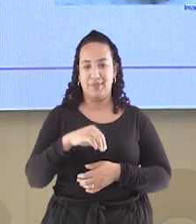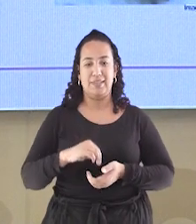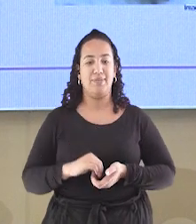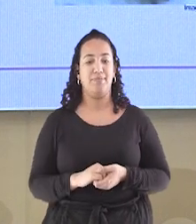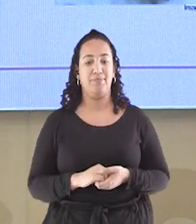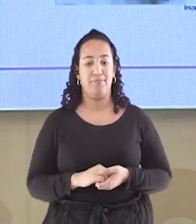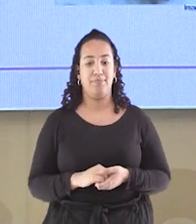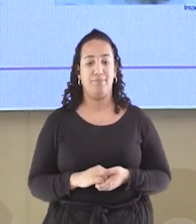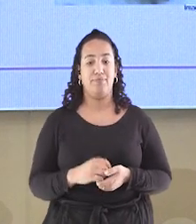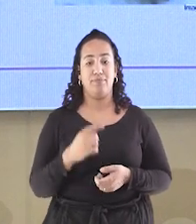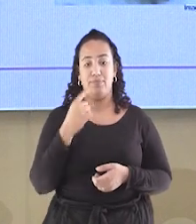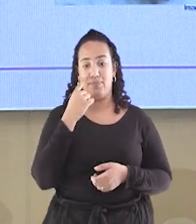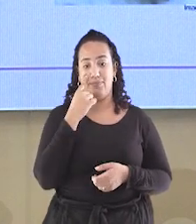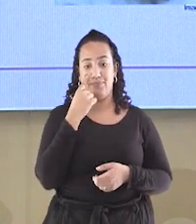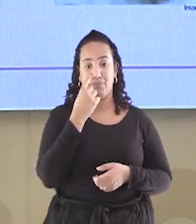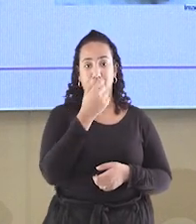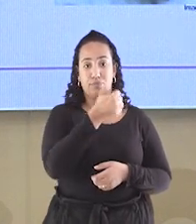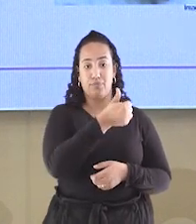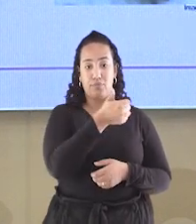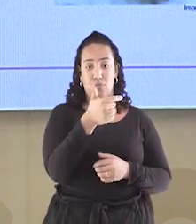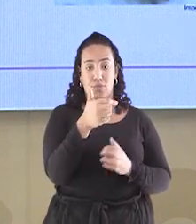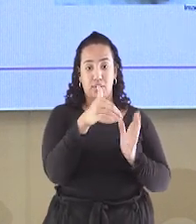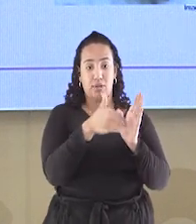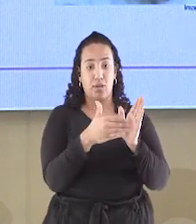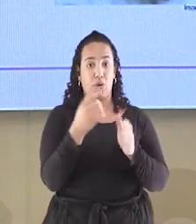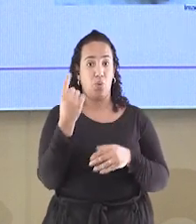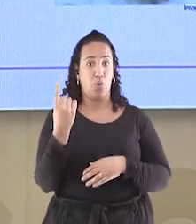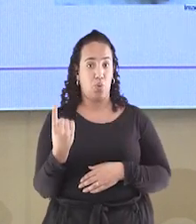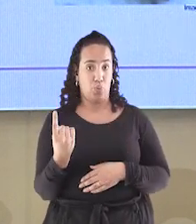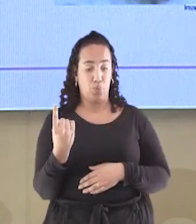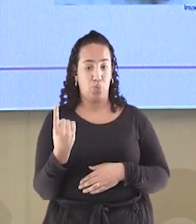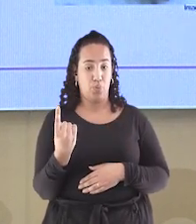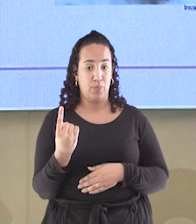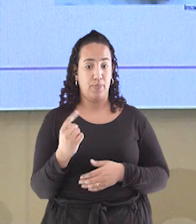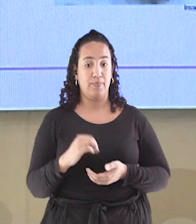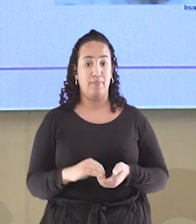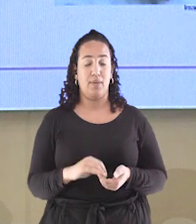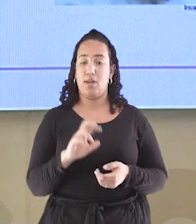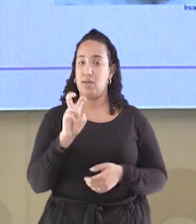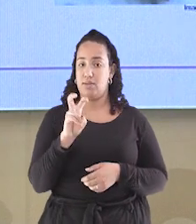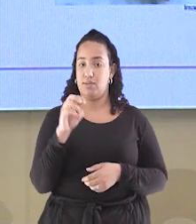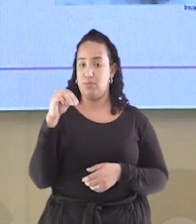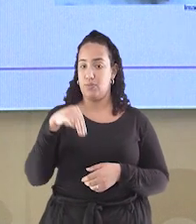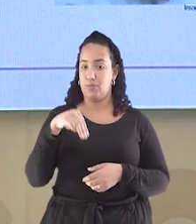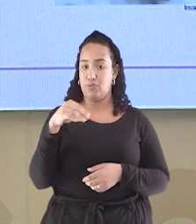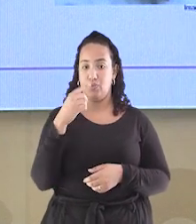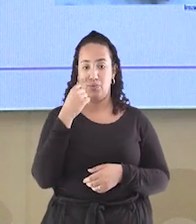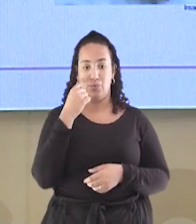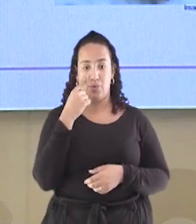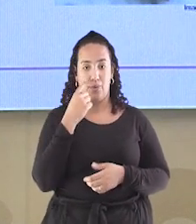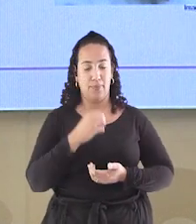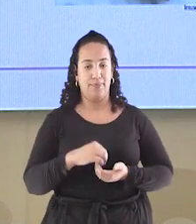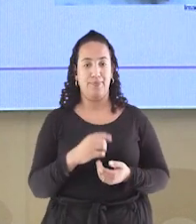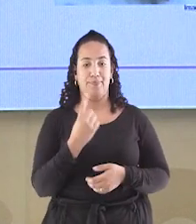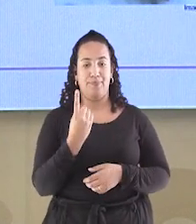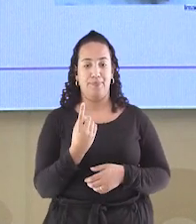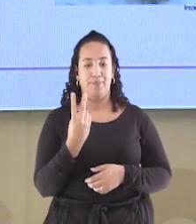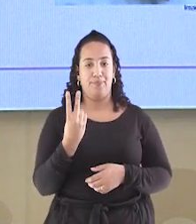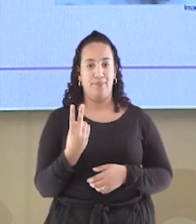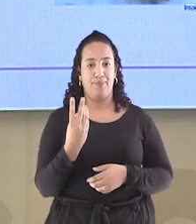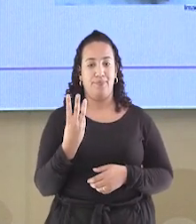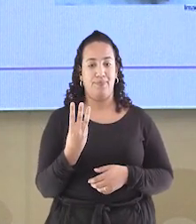Do 12 até o 1, veja, do 12 até o 1 são 5 minutos. Vamos contar?